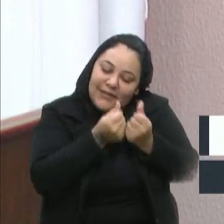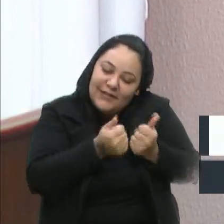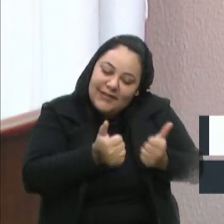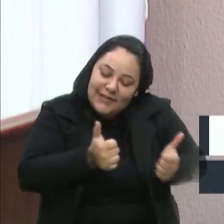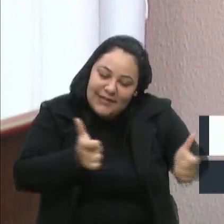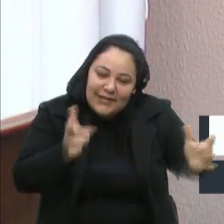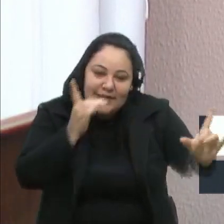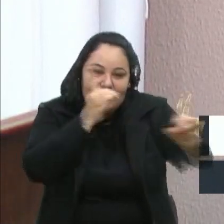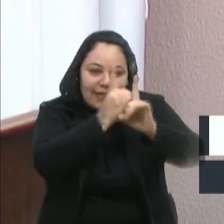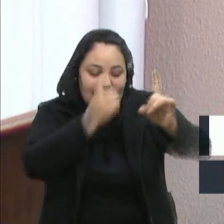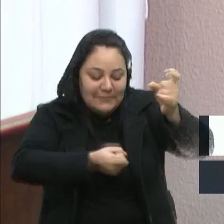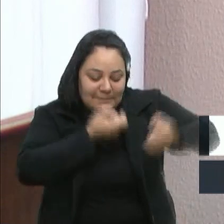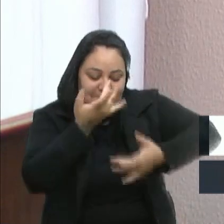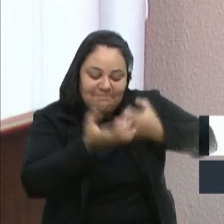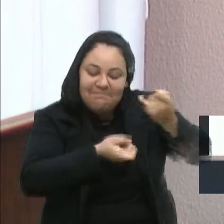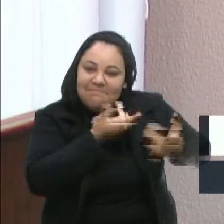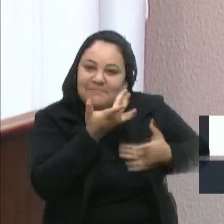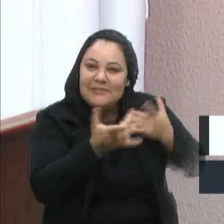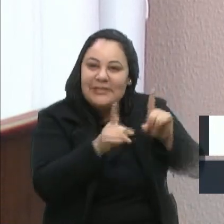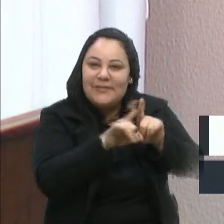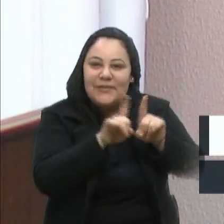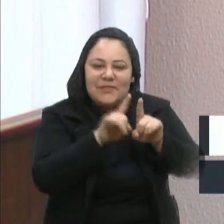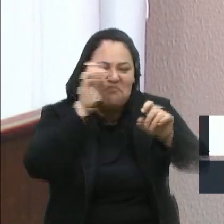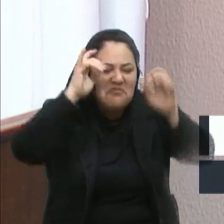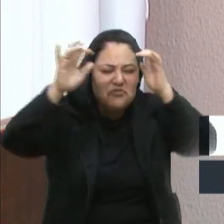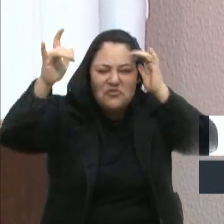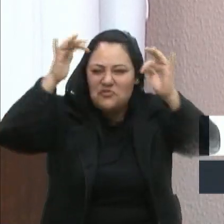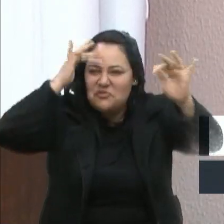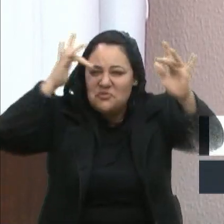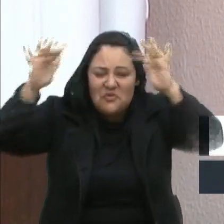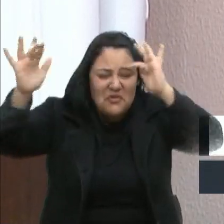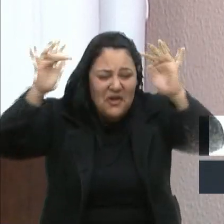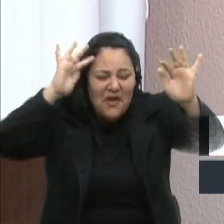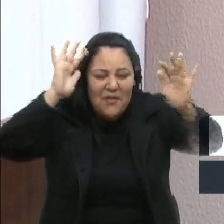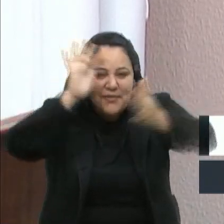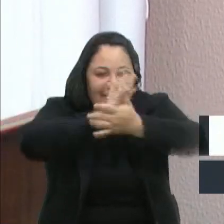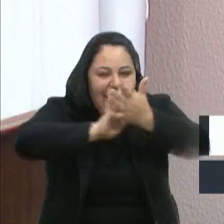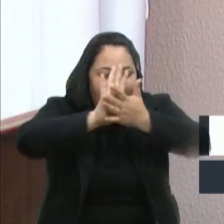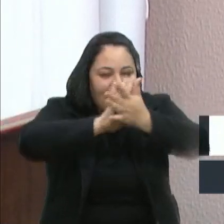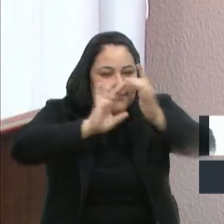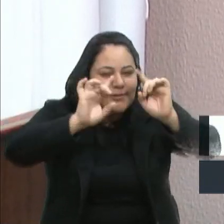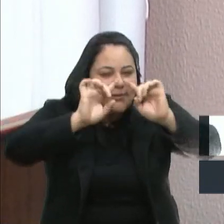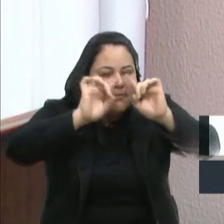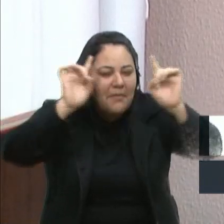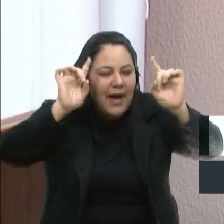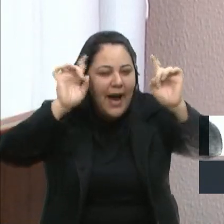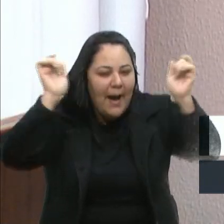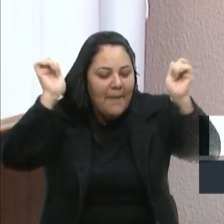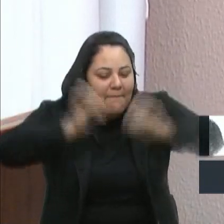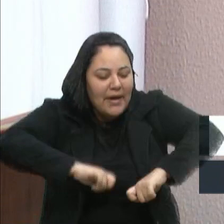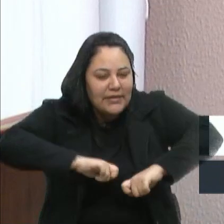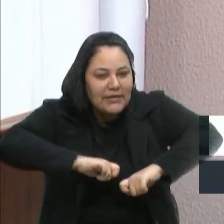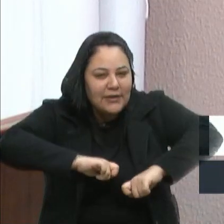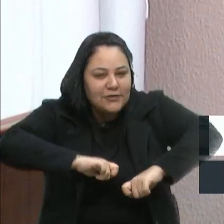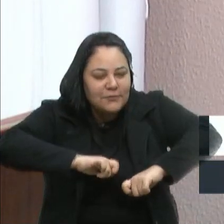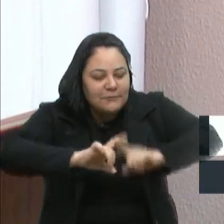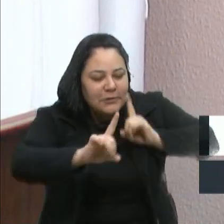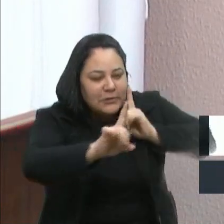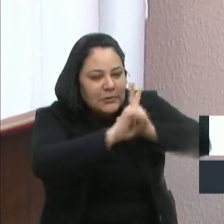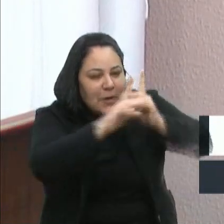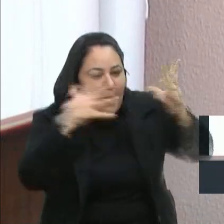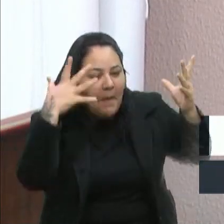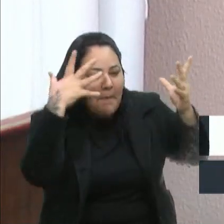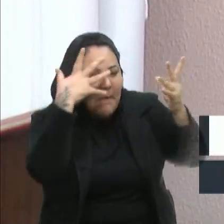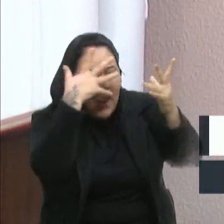que se repete. Não sonho com nada de extraordinário, mas com a capacidade de extrair beleza, onde tantos veem apenas